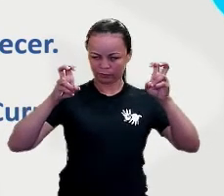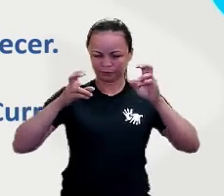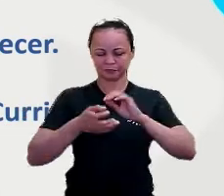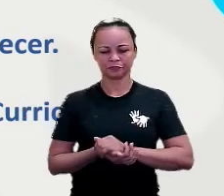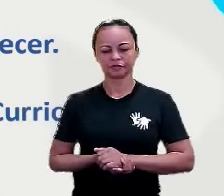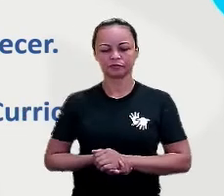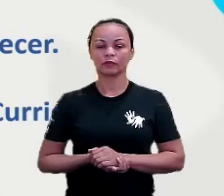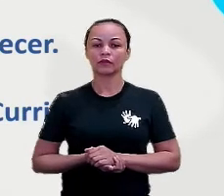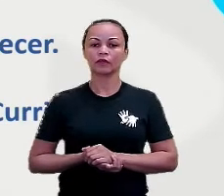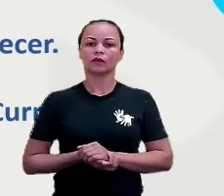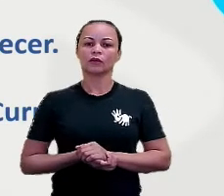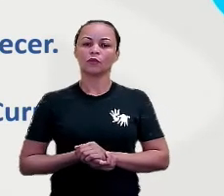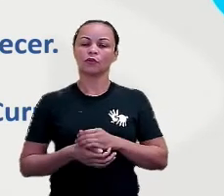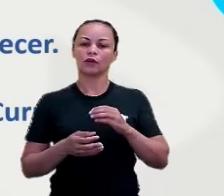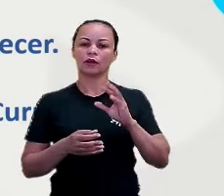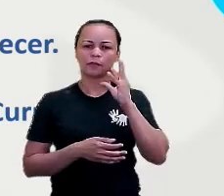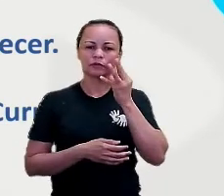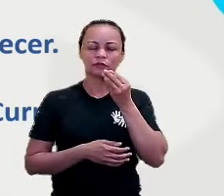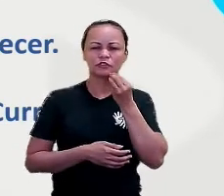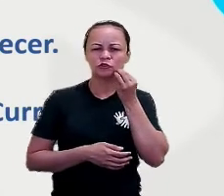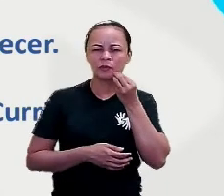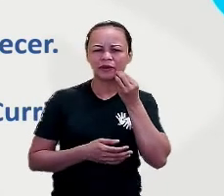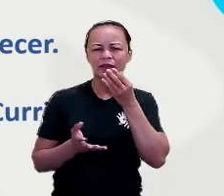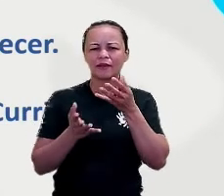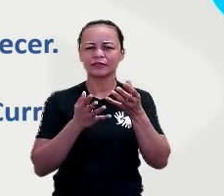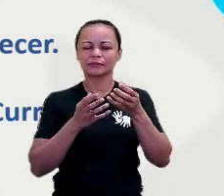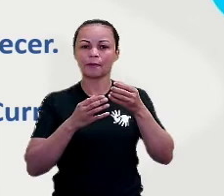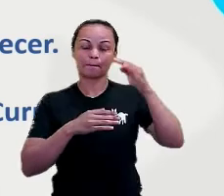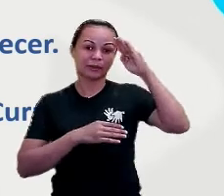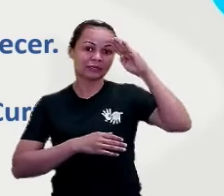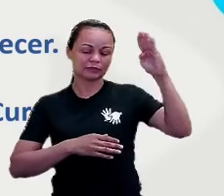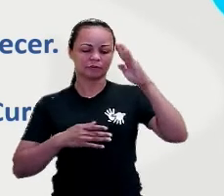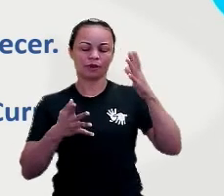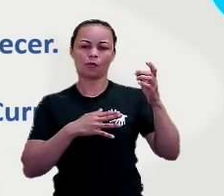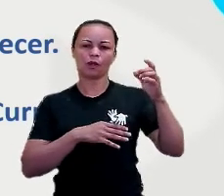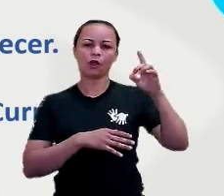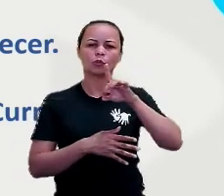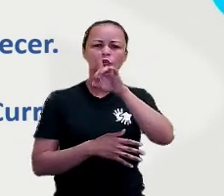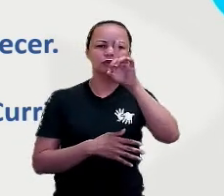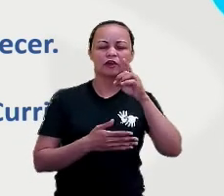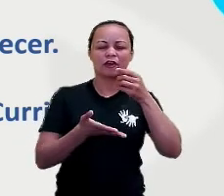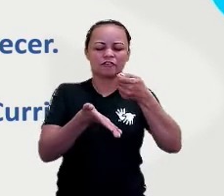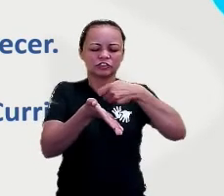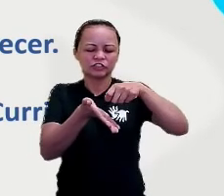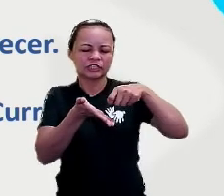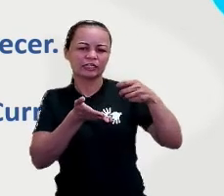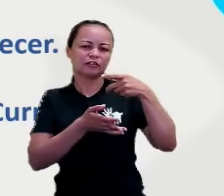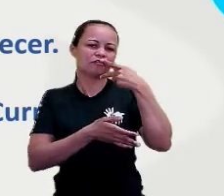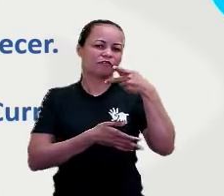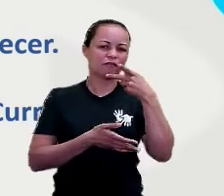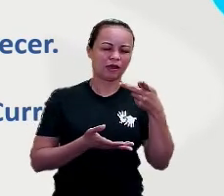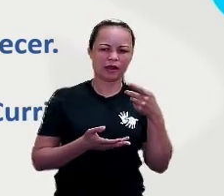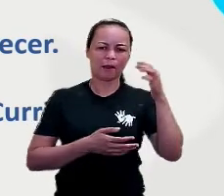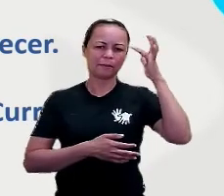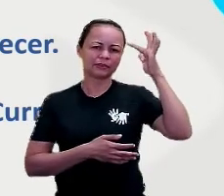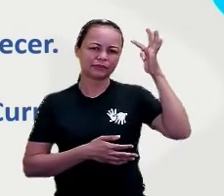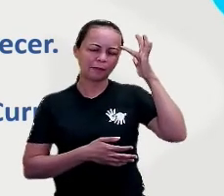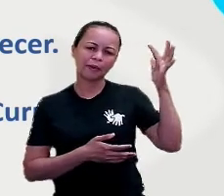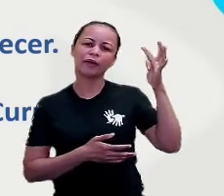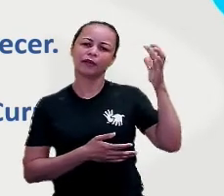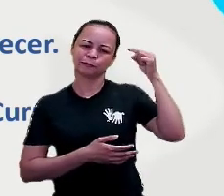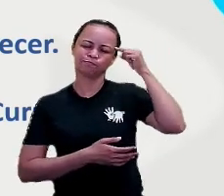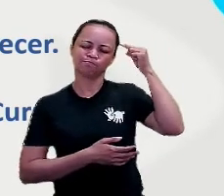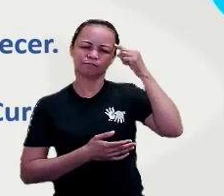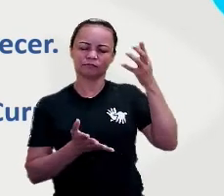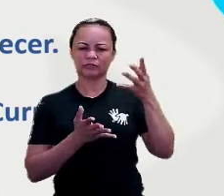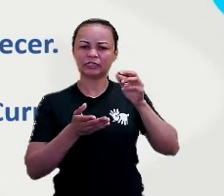experiência principal é a escrita, fala, pensamento e imaginação, e em seguida, traços, sons,